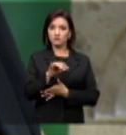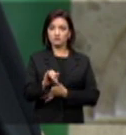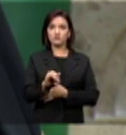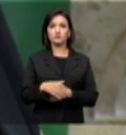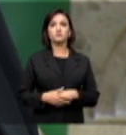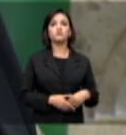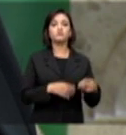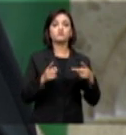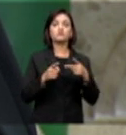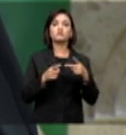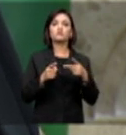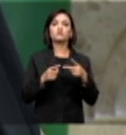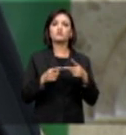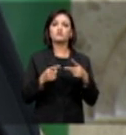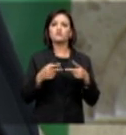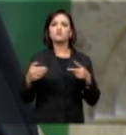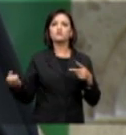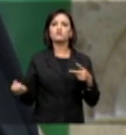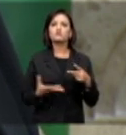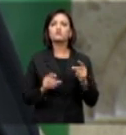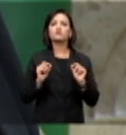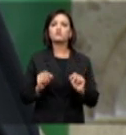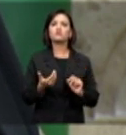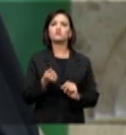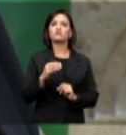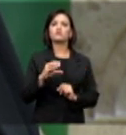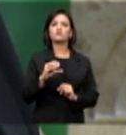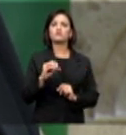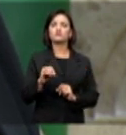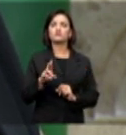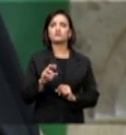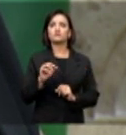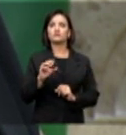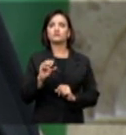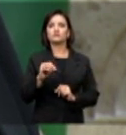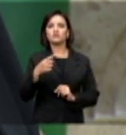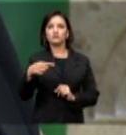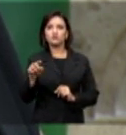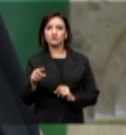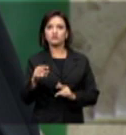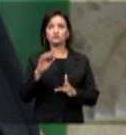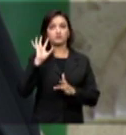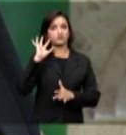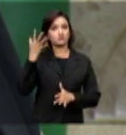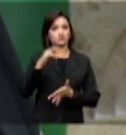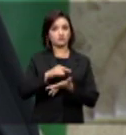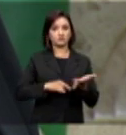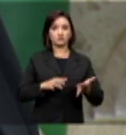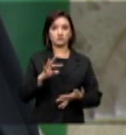novo é o acórdão do Tribunal de Contas da União, de número